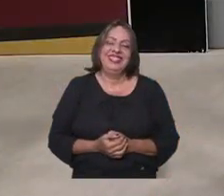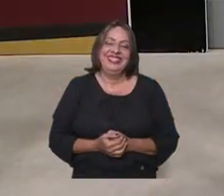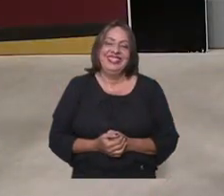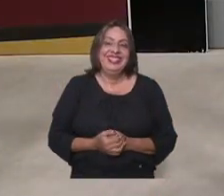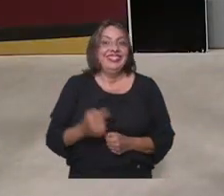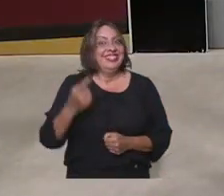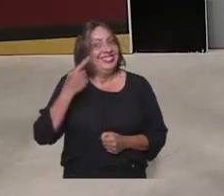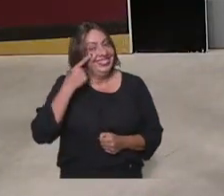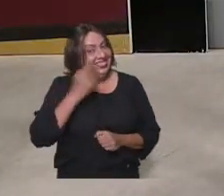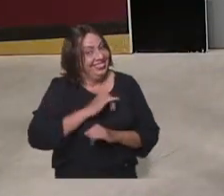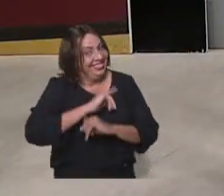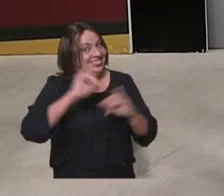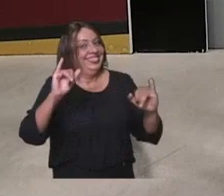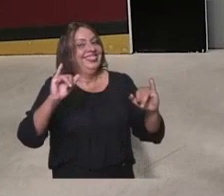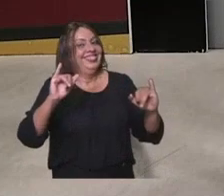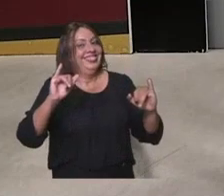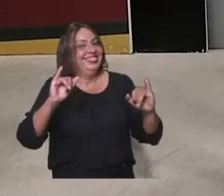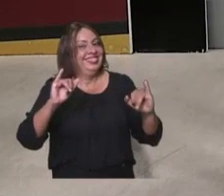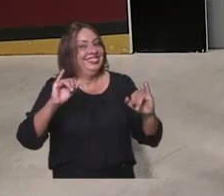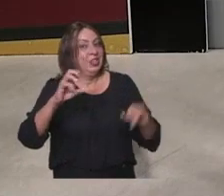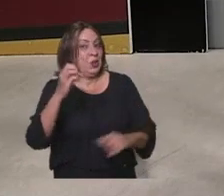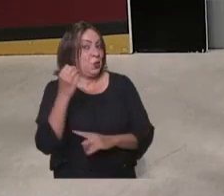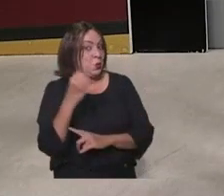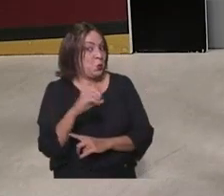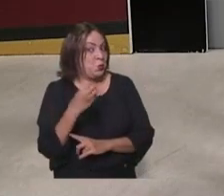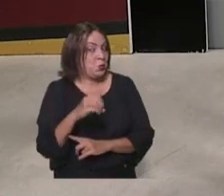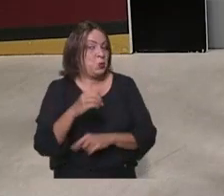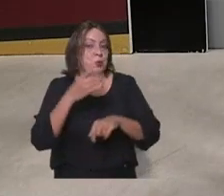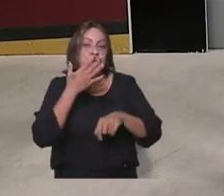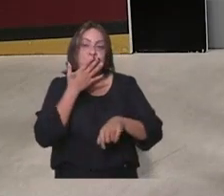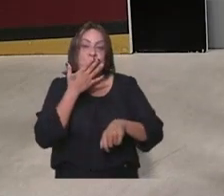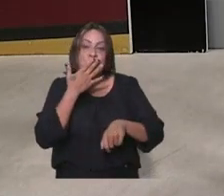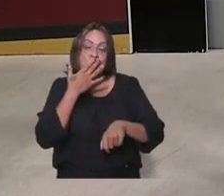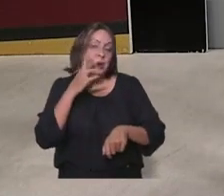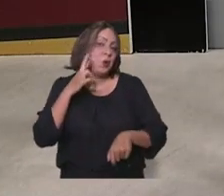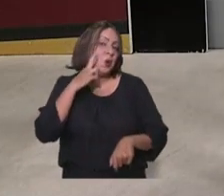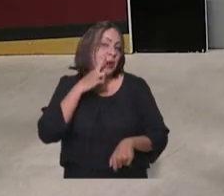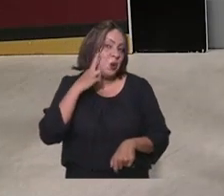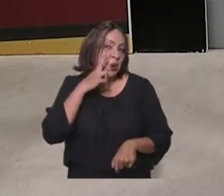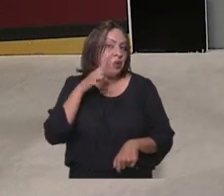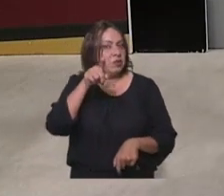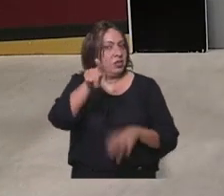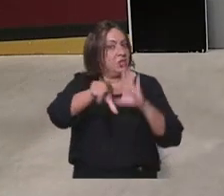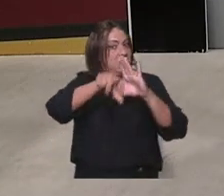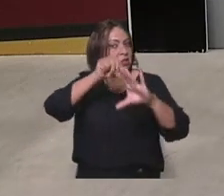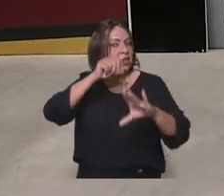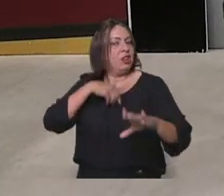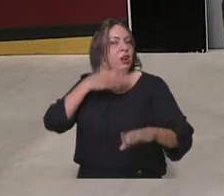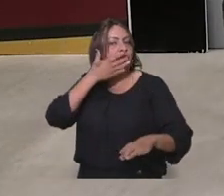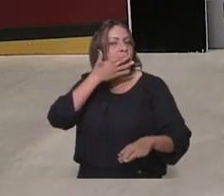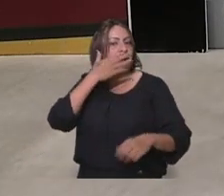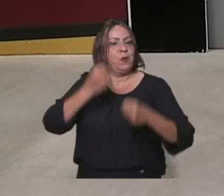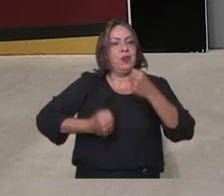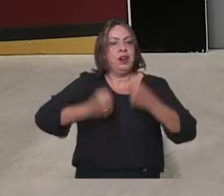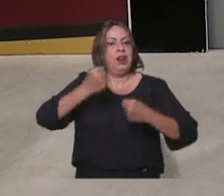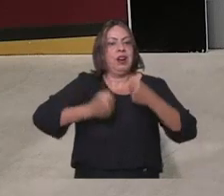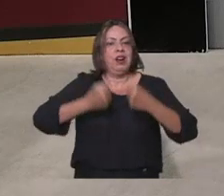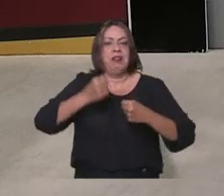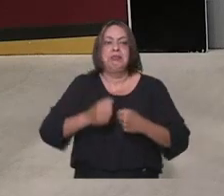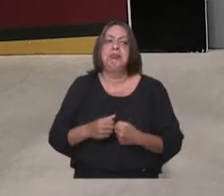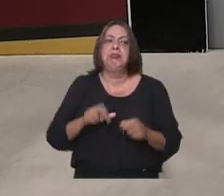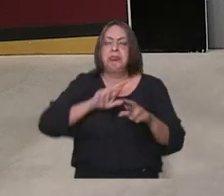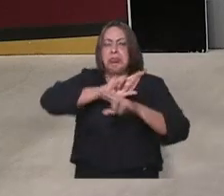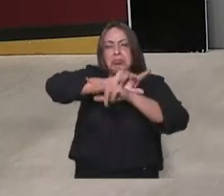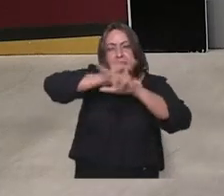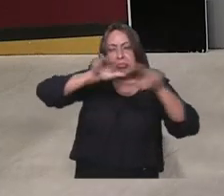Olha aí, recado passado, outubro rosa, mas você escolhe a cor do seu carro, gostei demais, hein, amigo? Show de premiação,